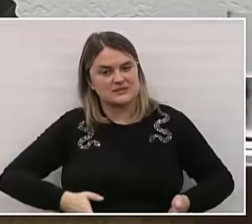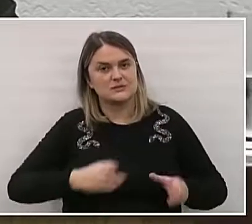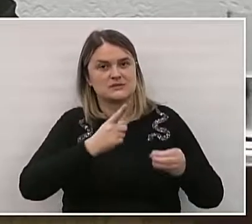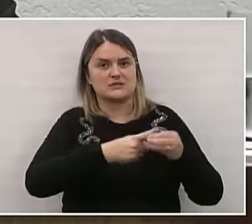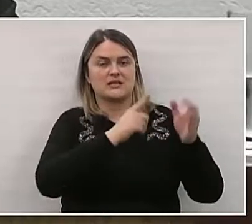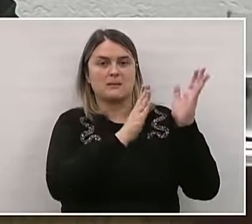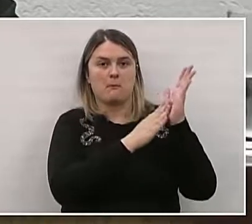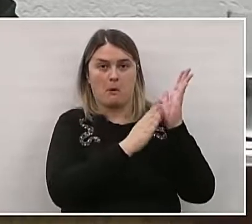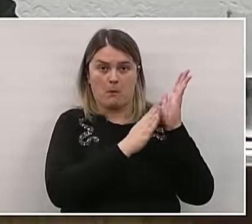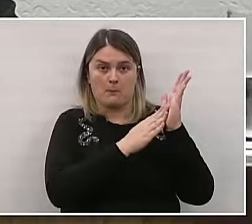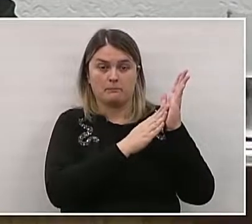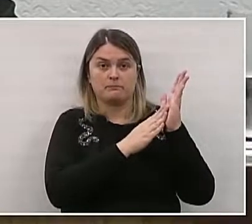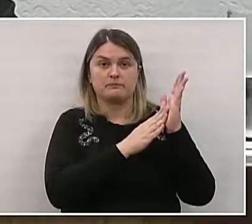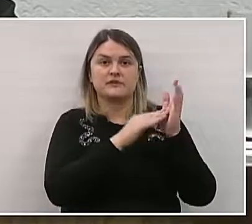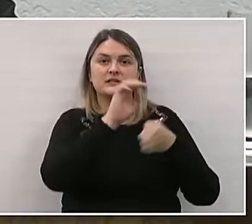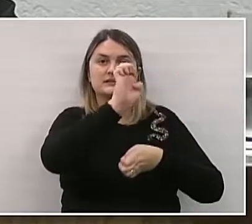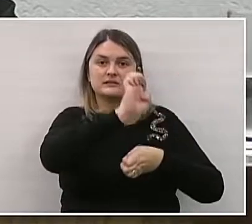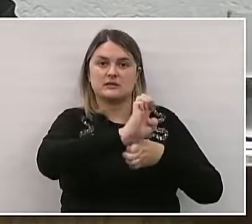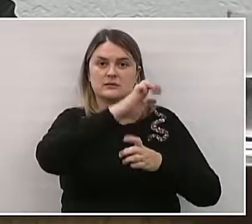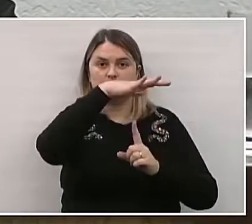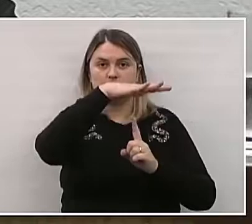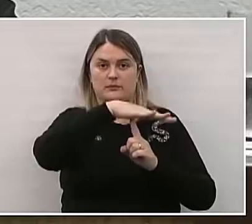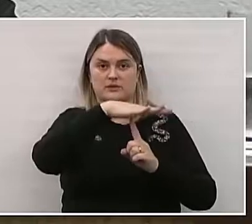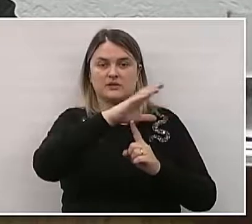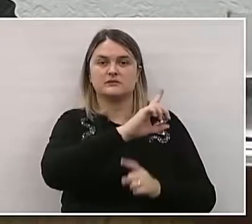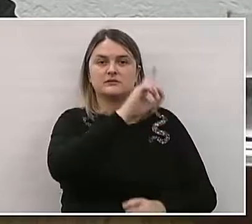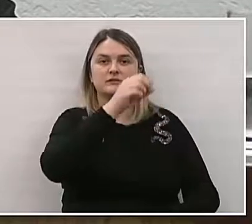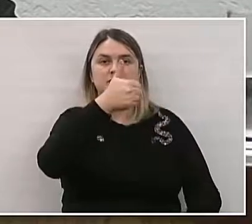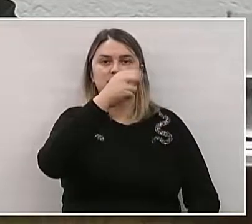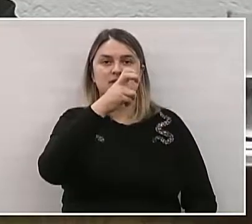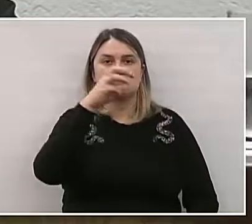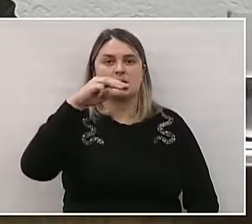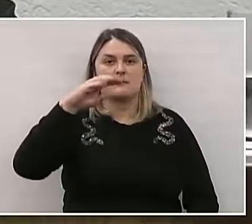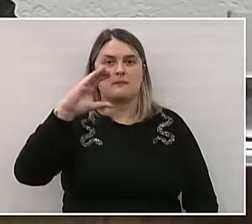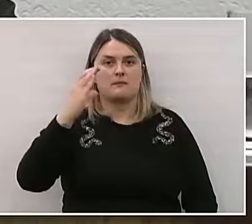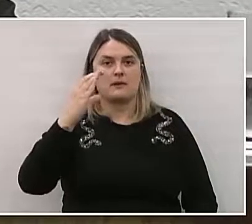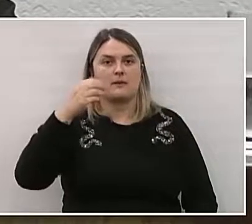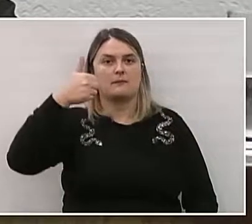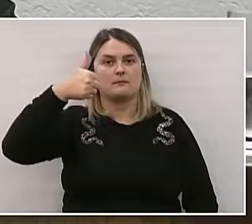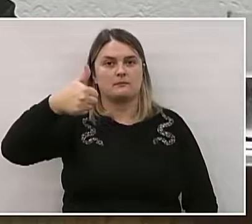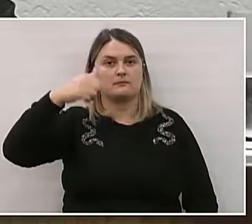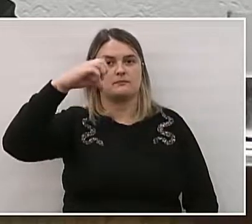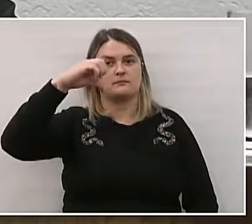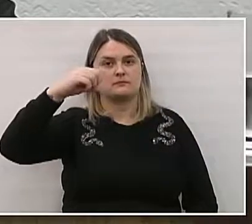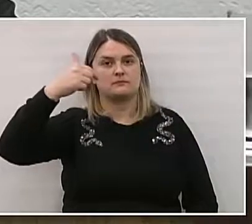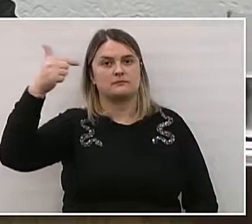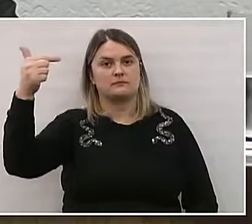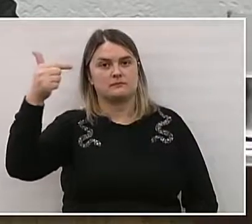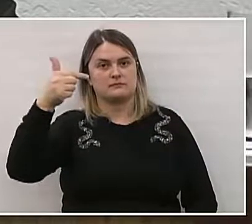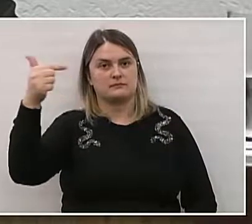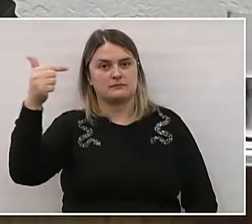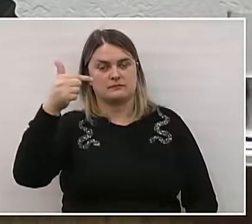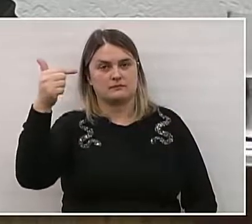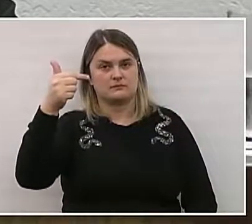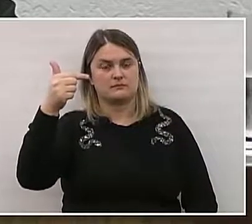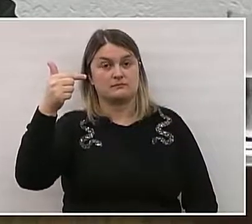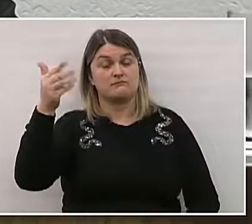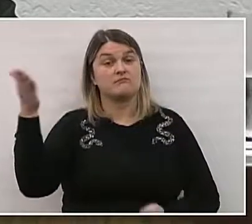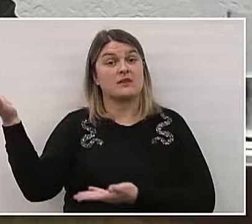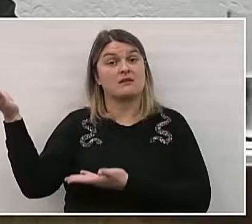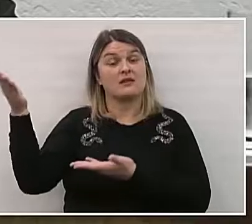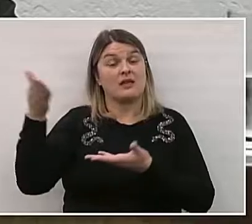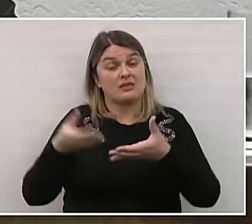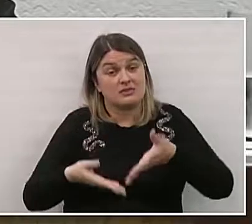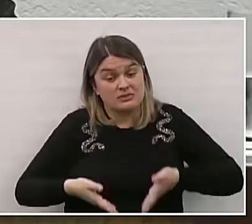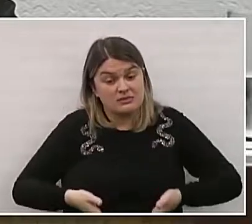Palmas, no estado do Paraná, no dia 15 de março de 1922. Veio a esse